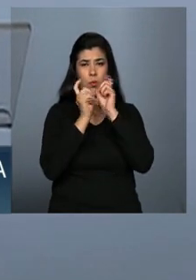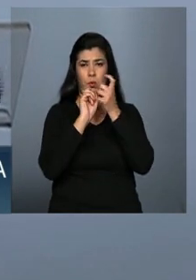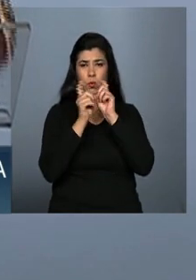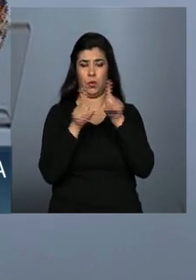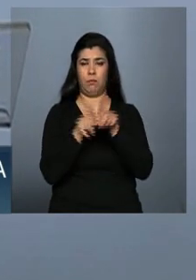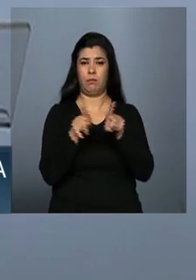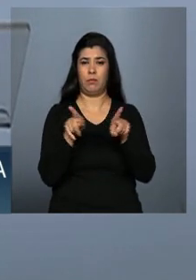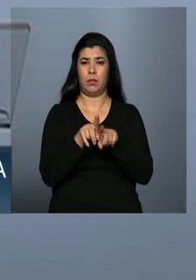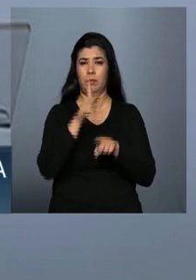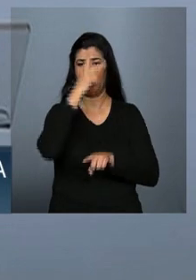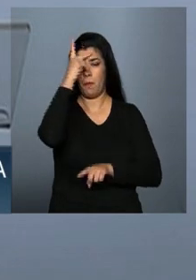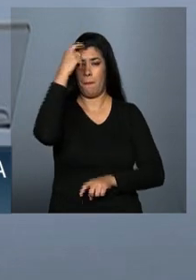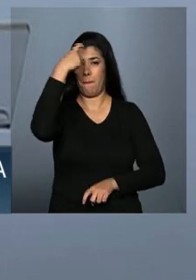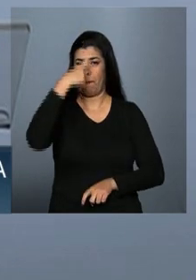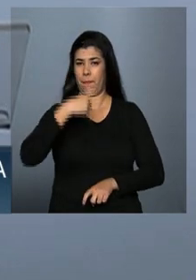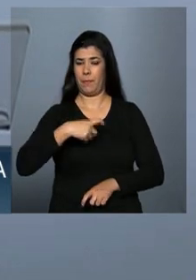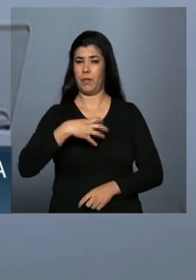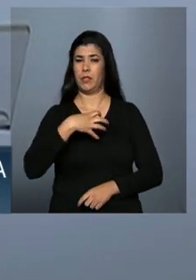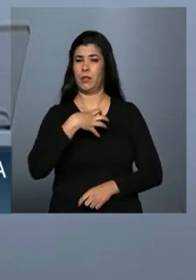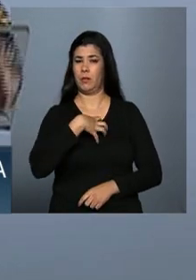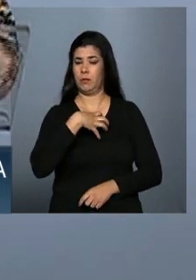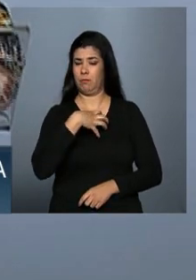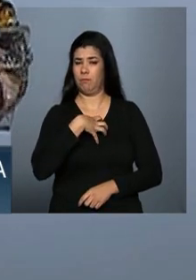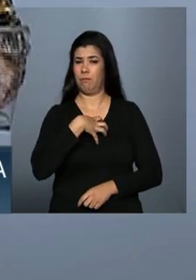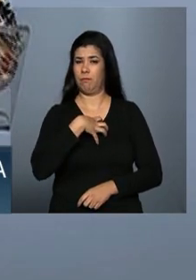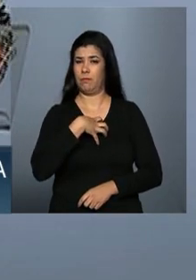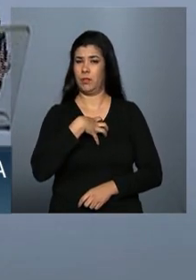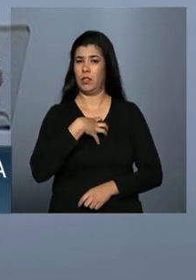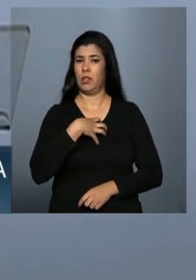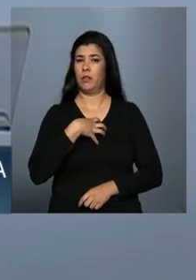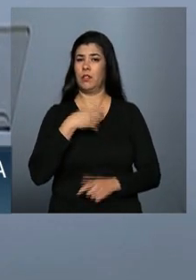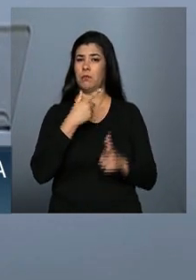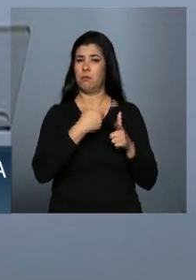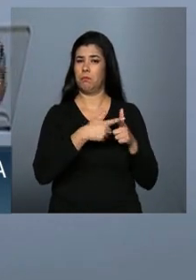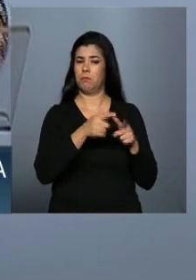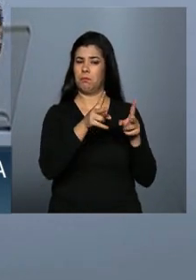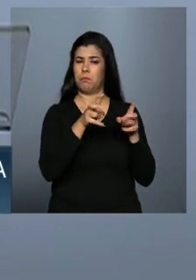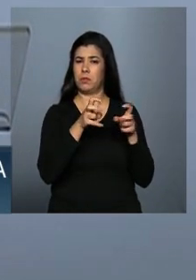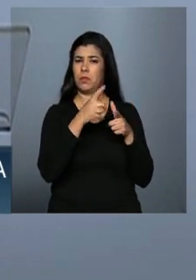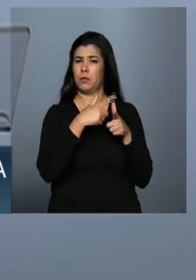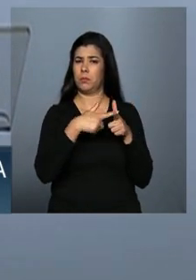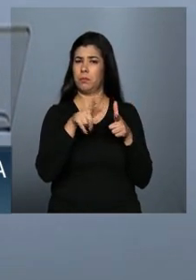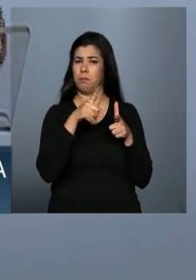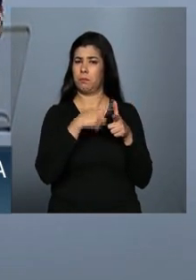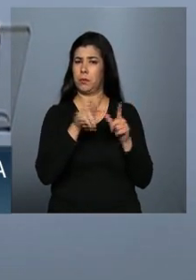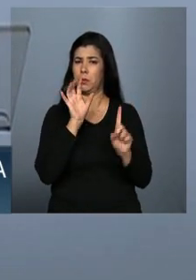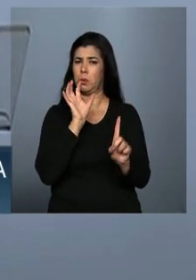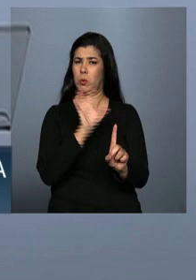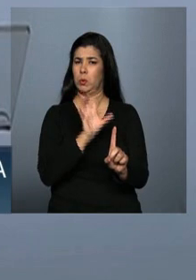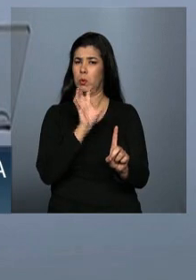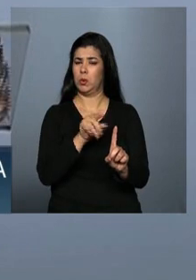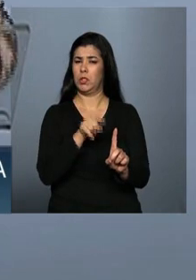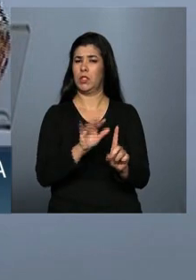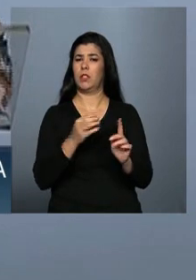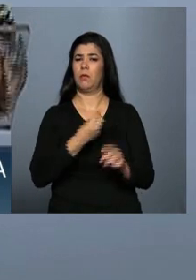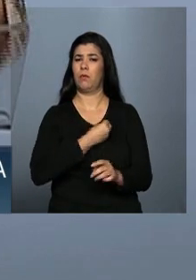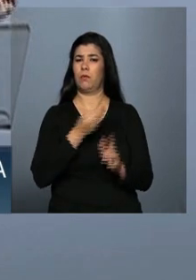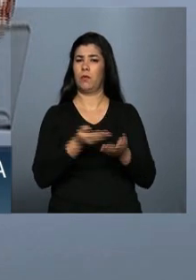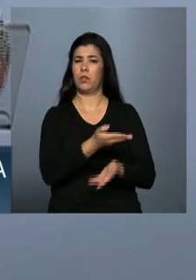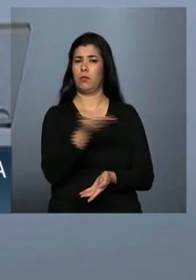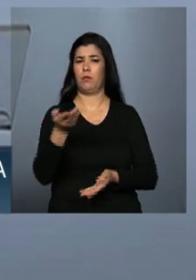humanos com sensibilidade para os problemas que afetam a vida